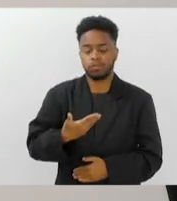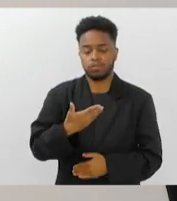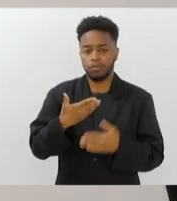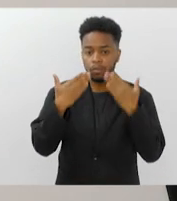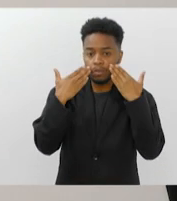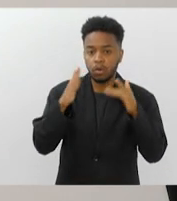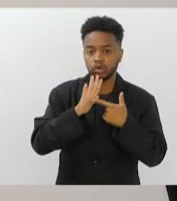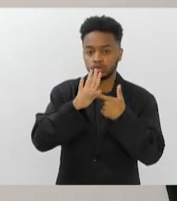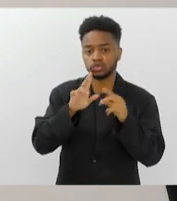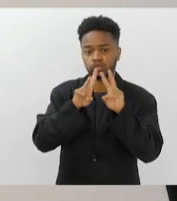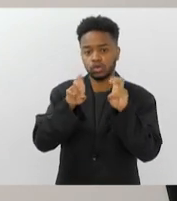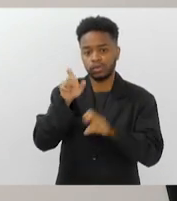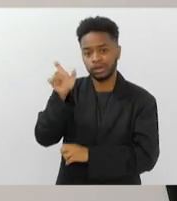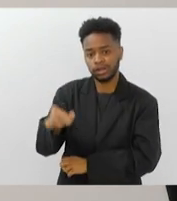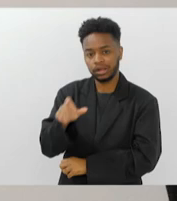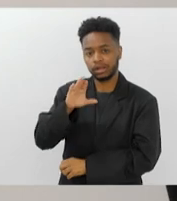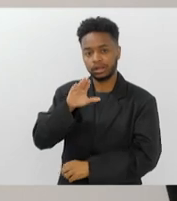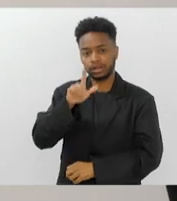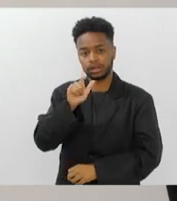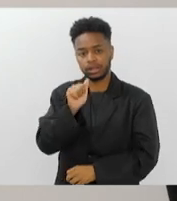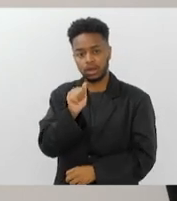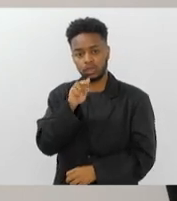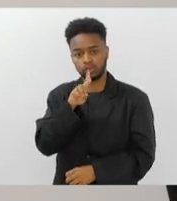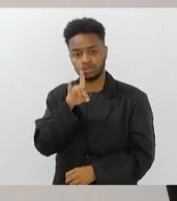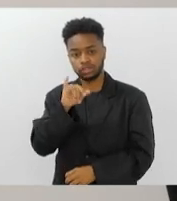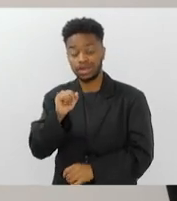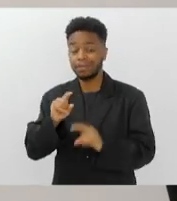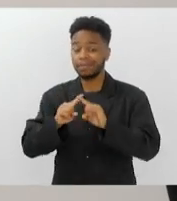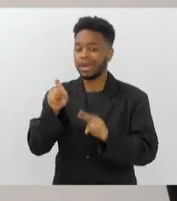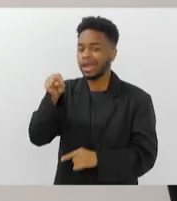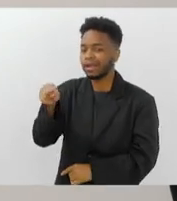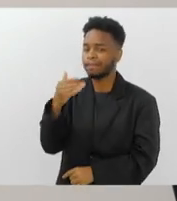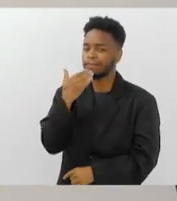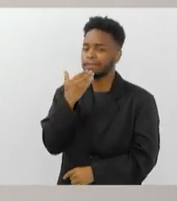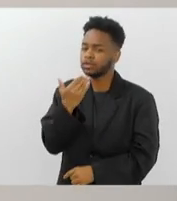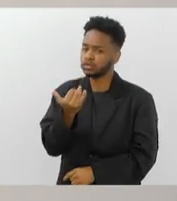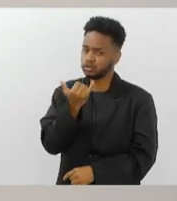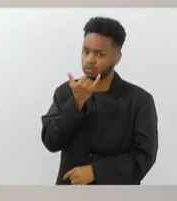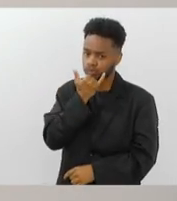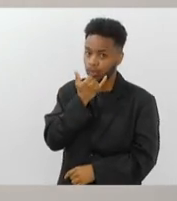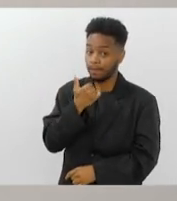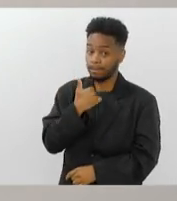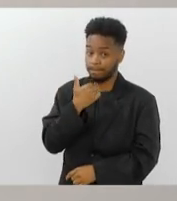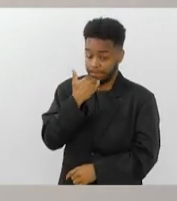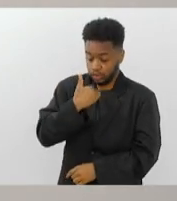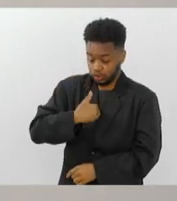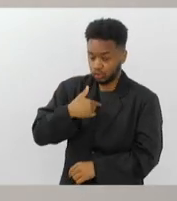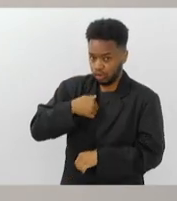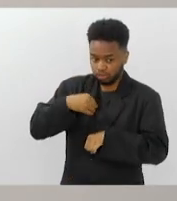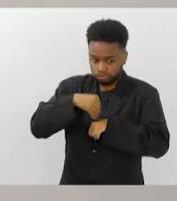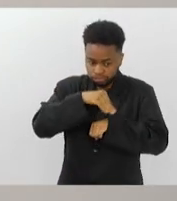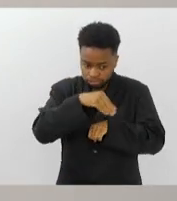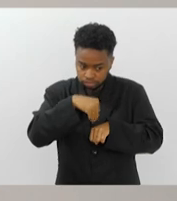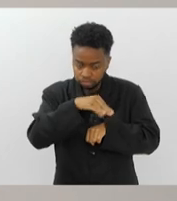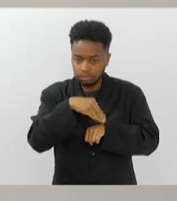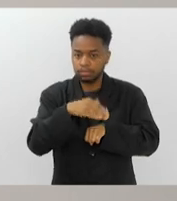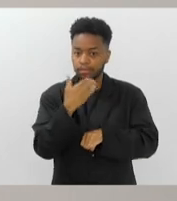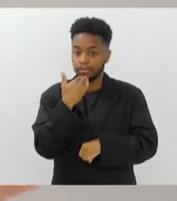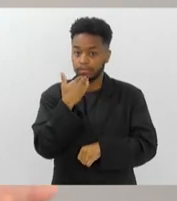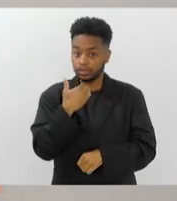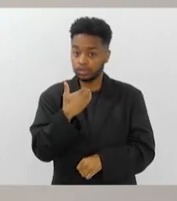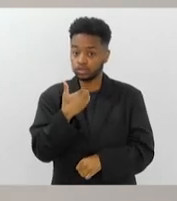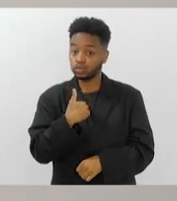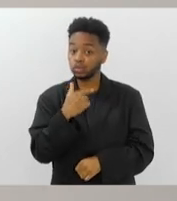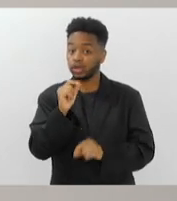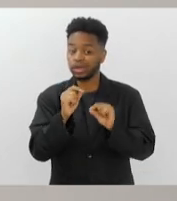mas ela foi bem enfática pediu mil desculpa pediu que eu transmitisse isso paraa senhora que ela ela já